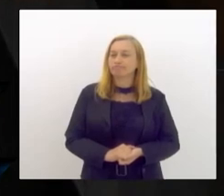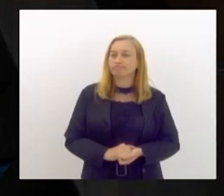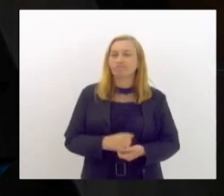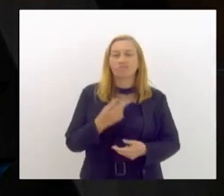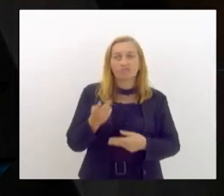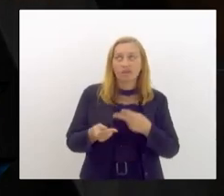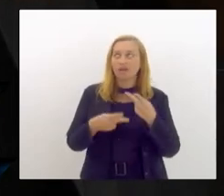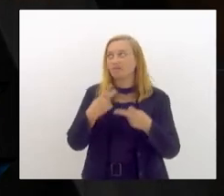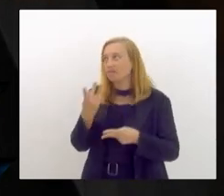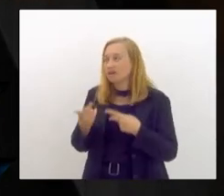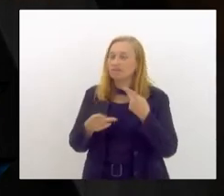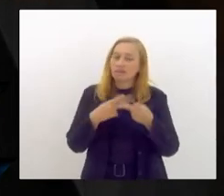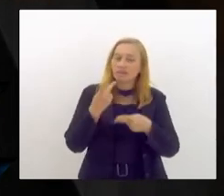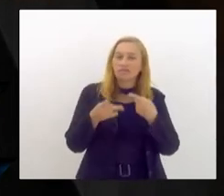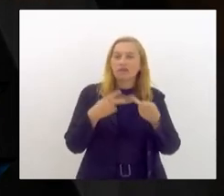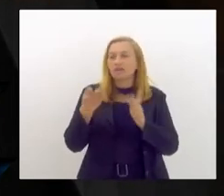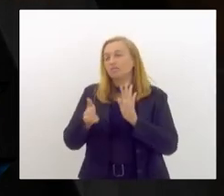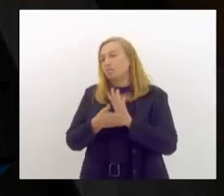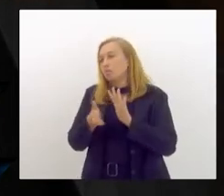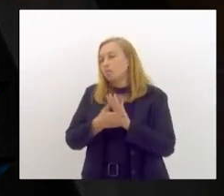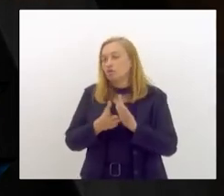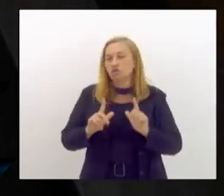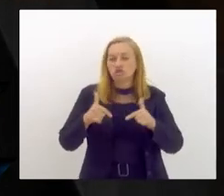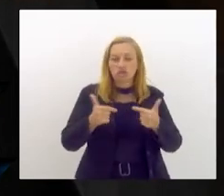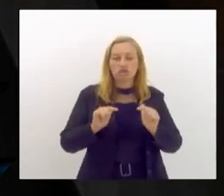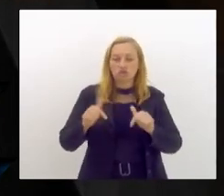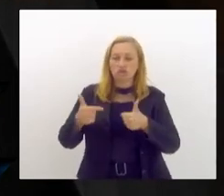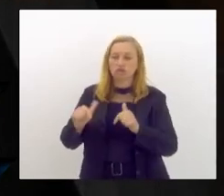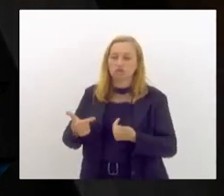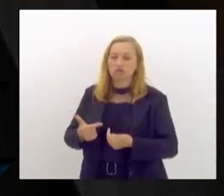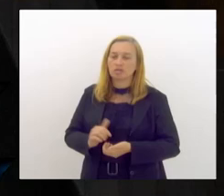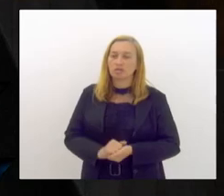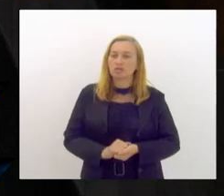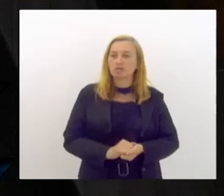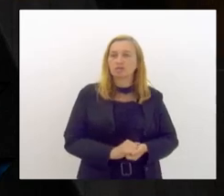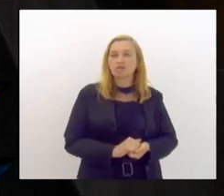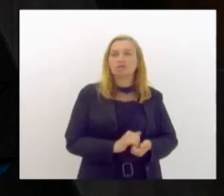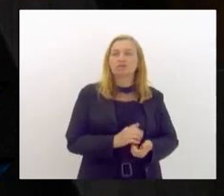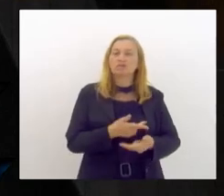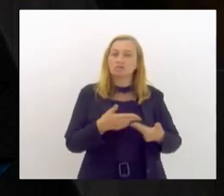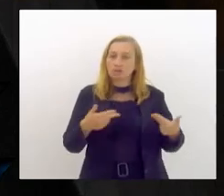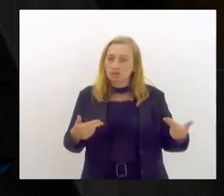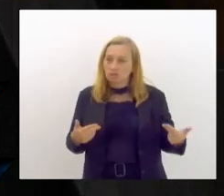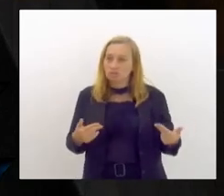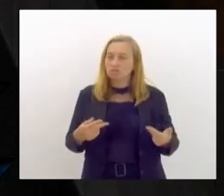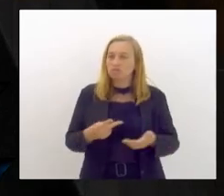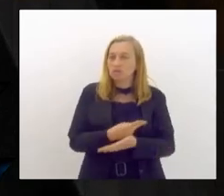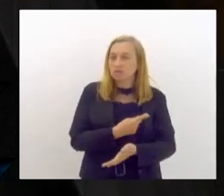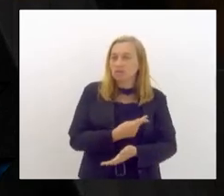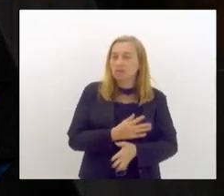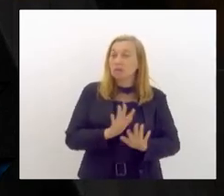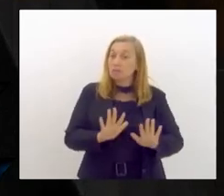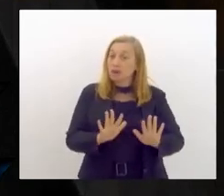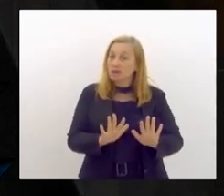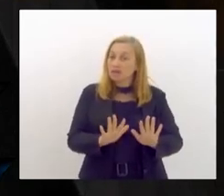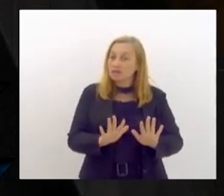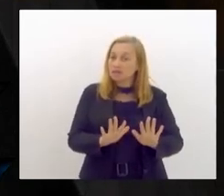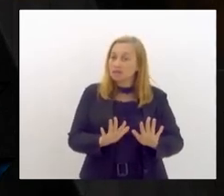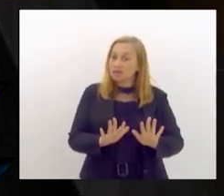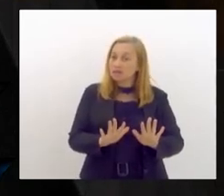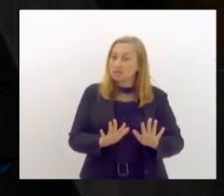discurso, propostas de ações, até muitas comoções, mas